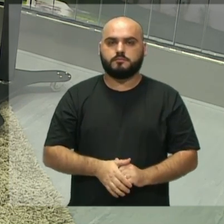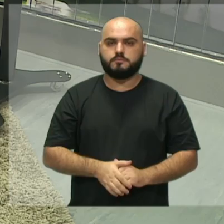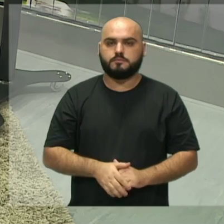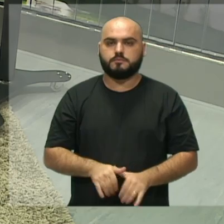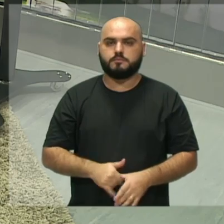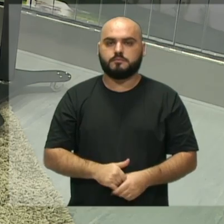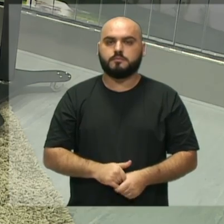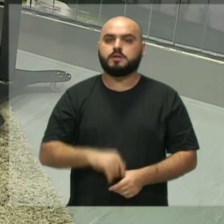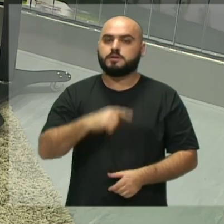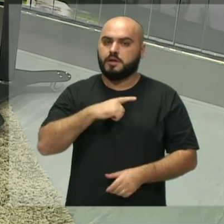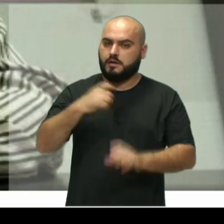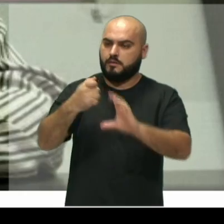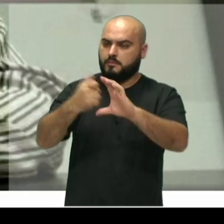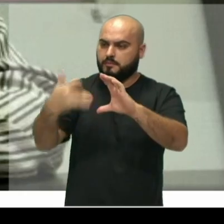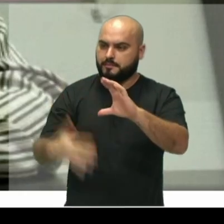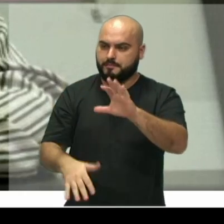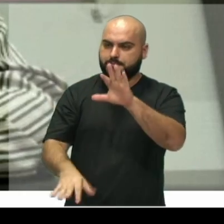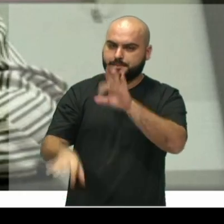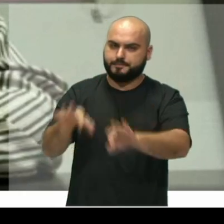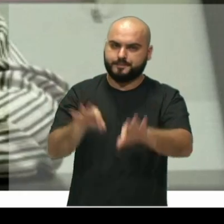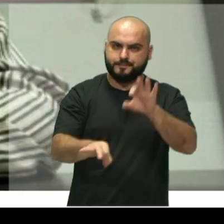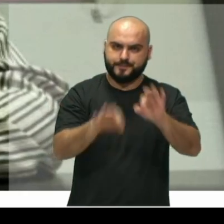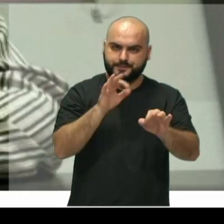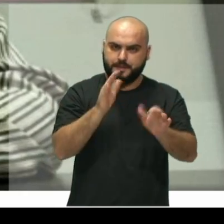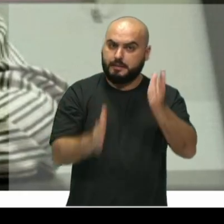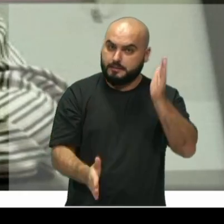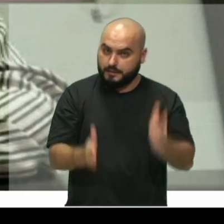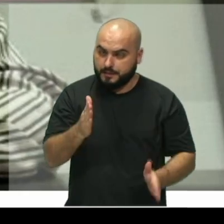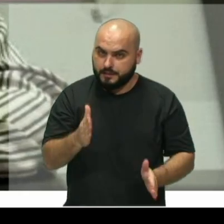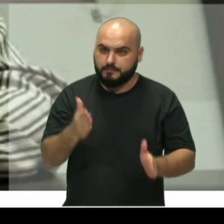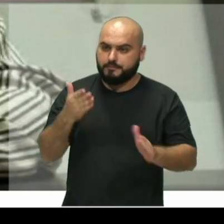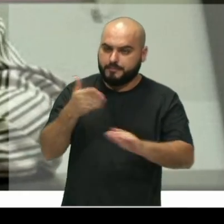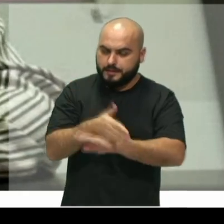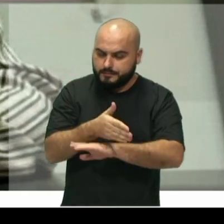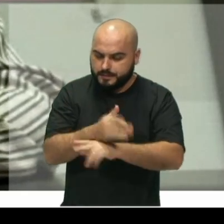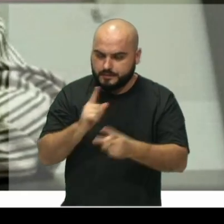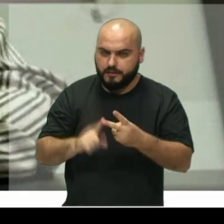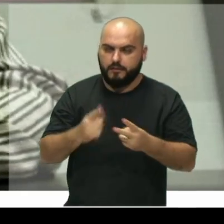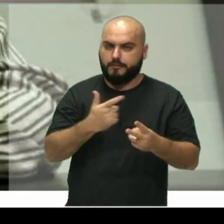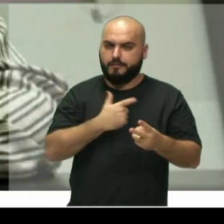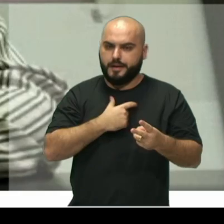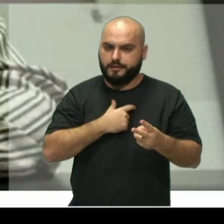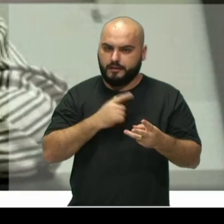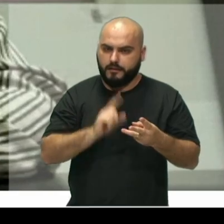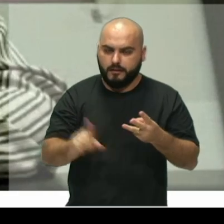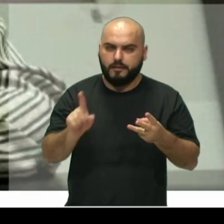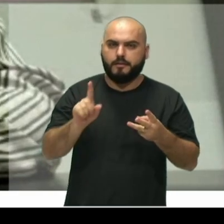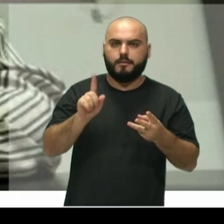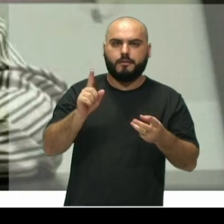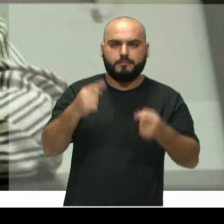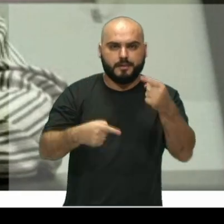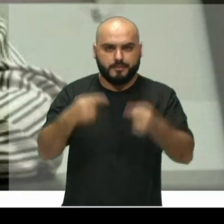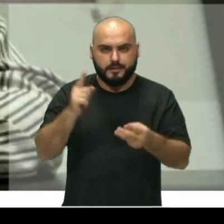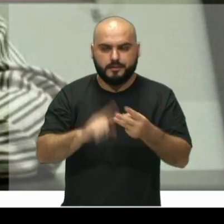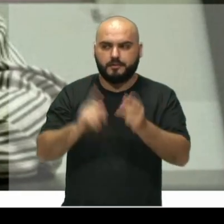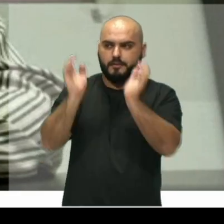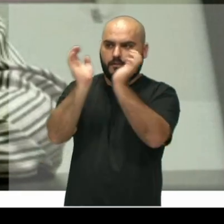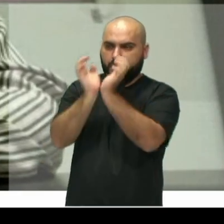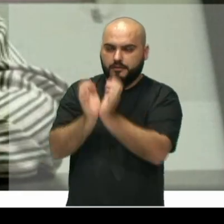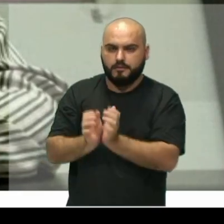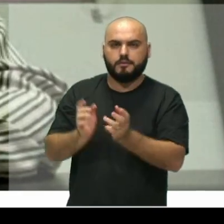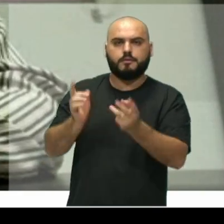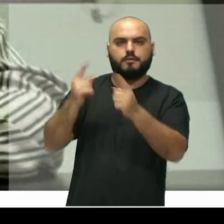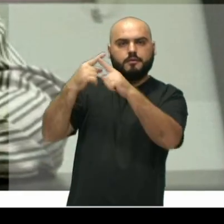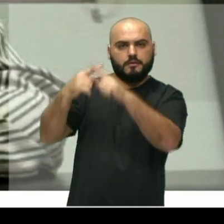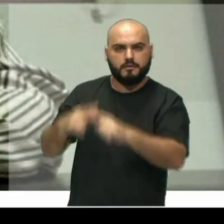para critérios que os atletas têm que preencher, né? Participação, medalhas, competições, opção por técnico, tudo.